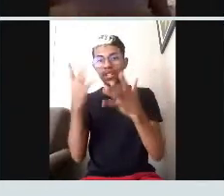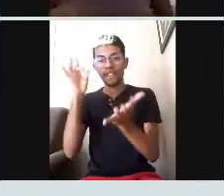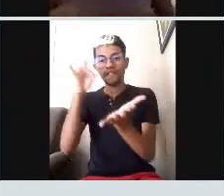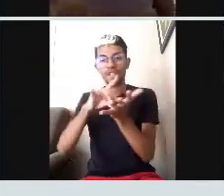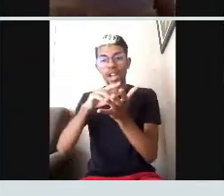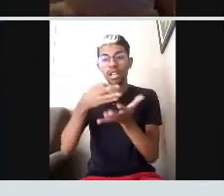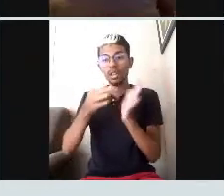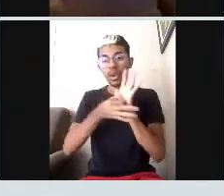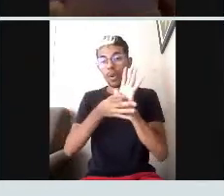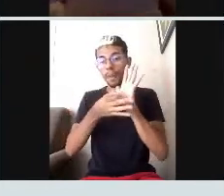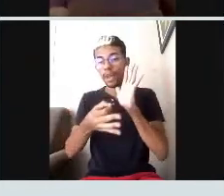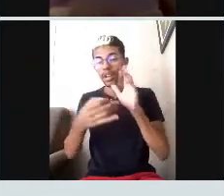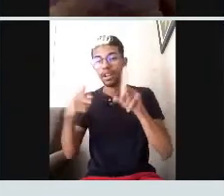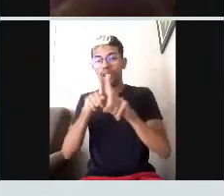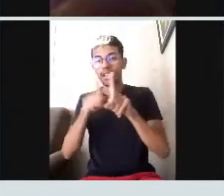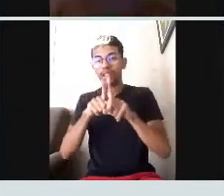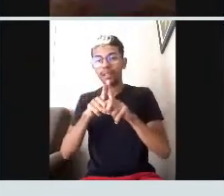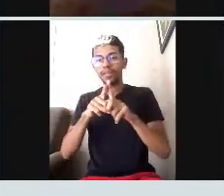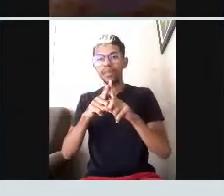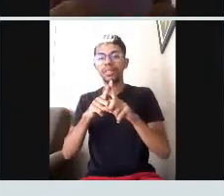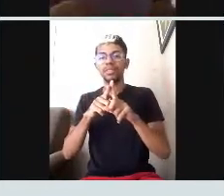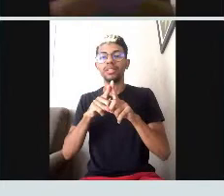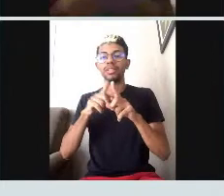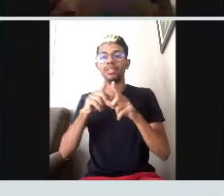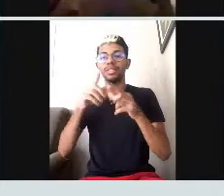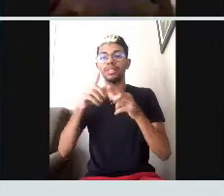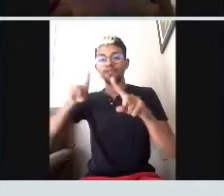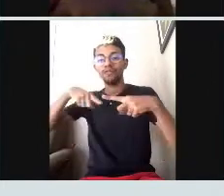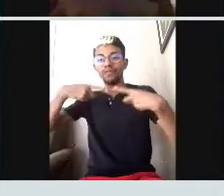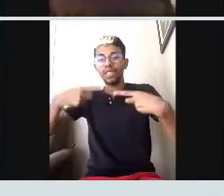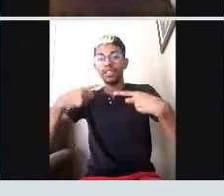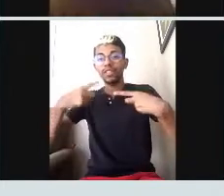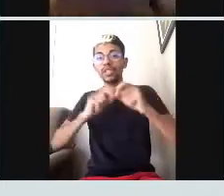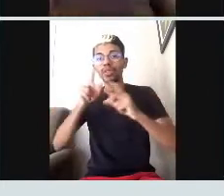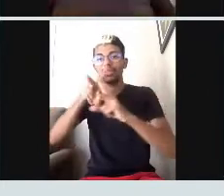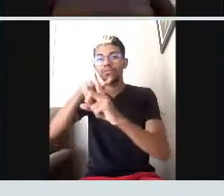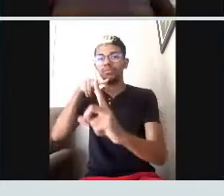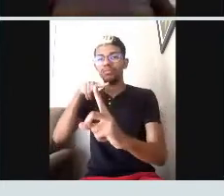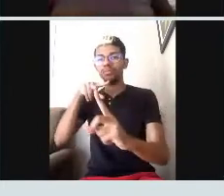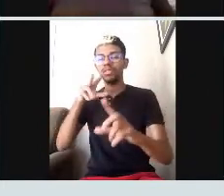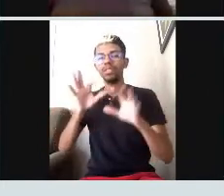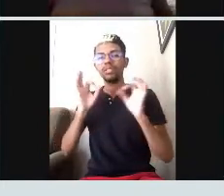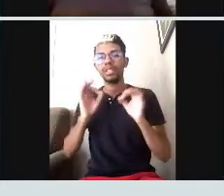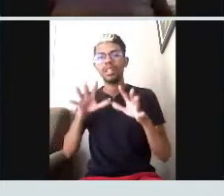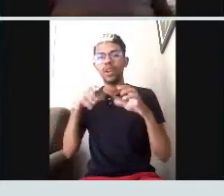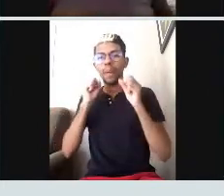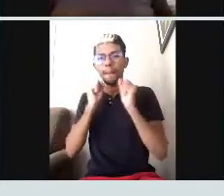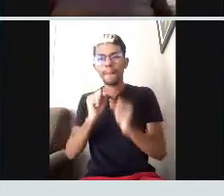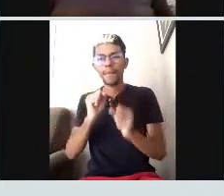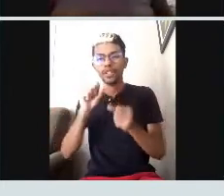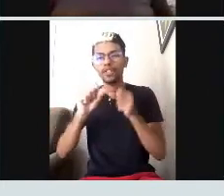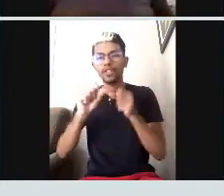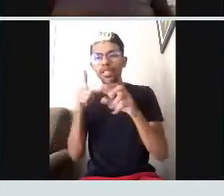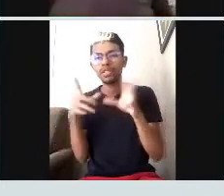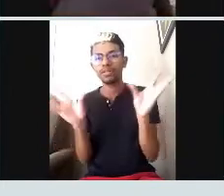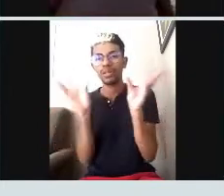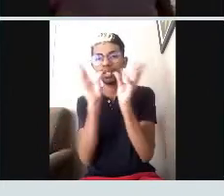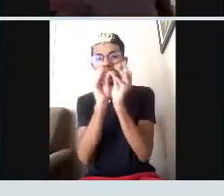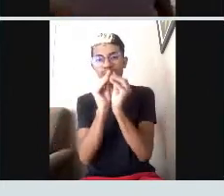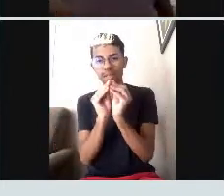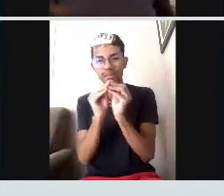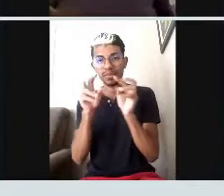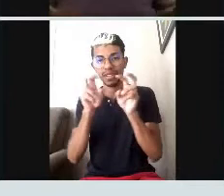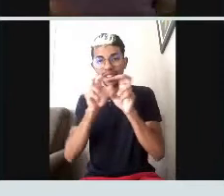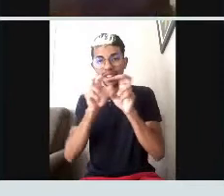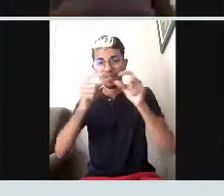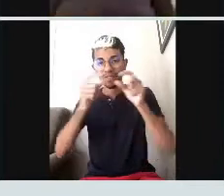e argumentos em defesa de um ponto de vista. Eu posso sintetizar toda essa frase em